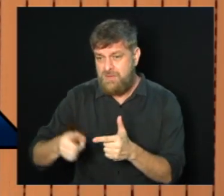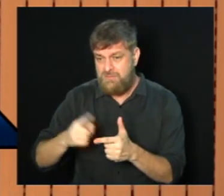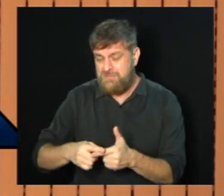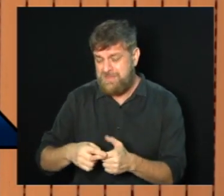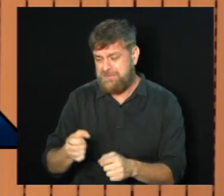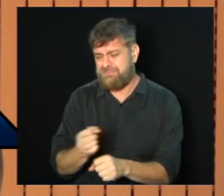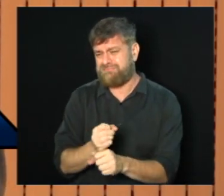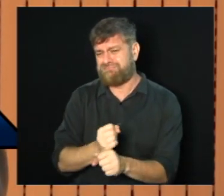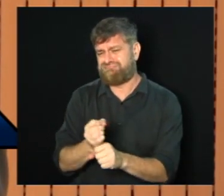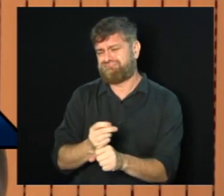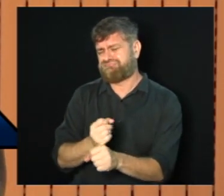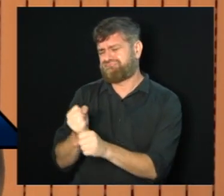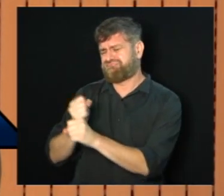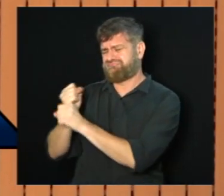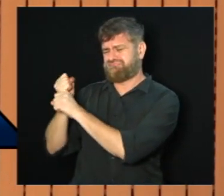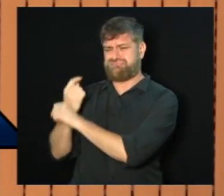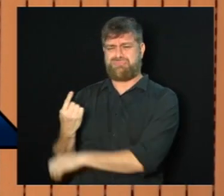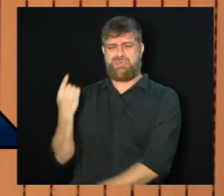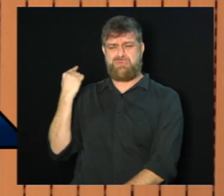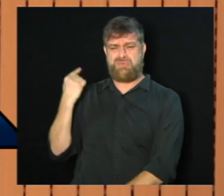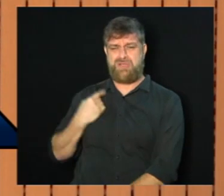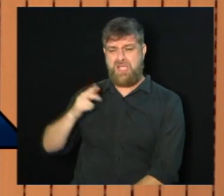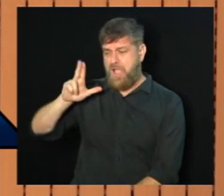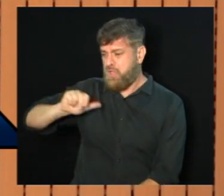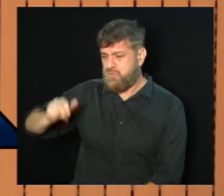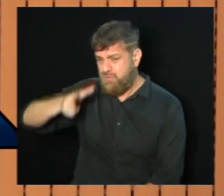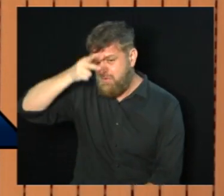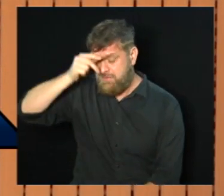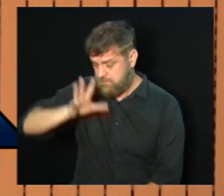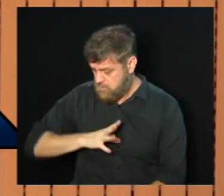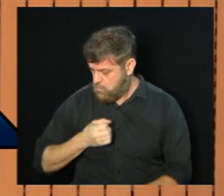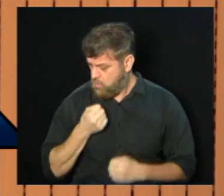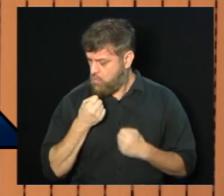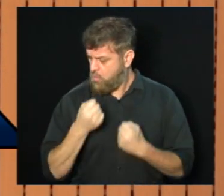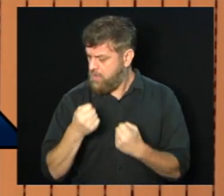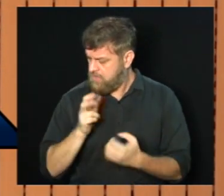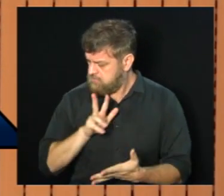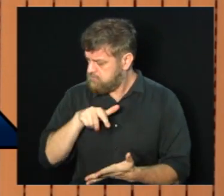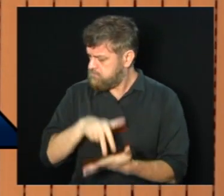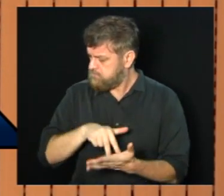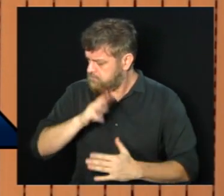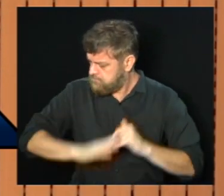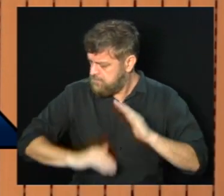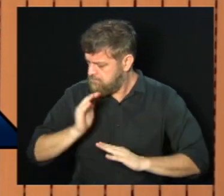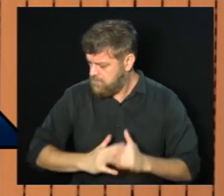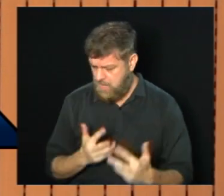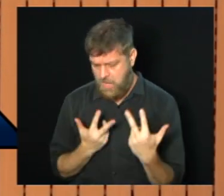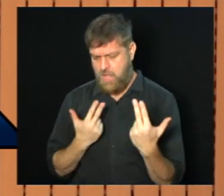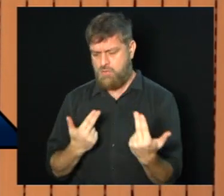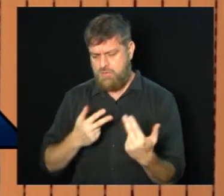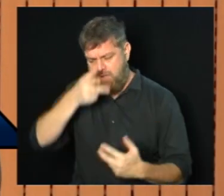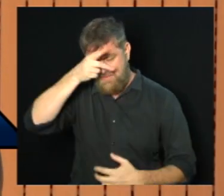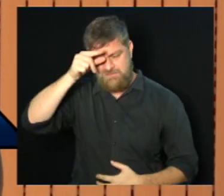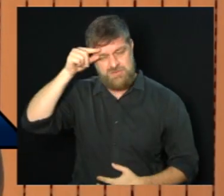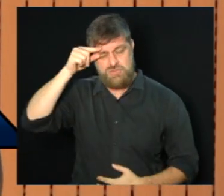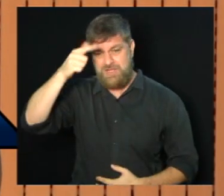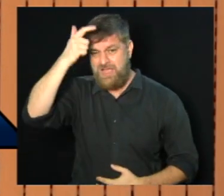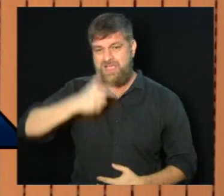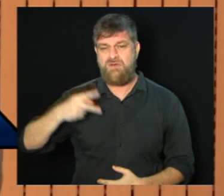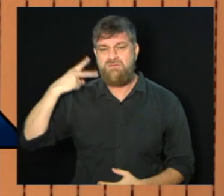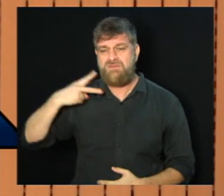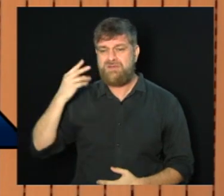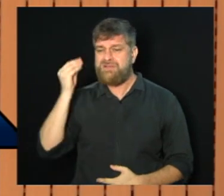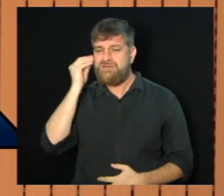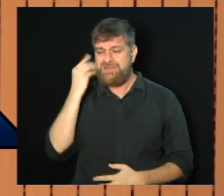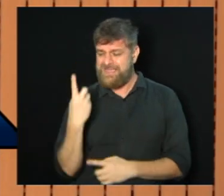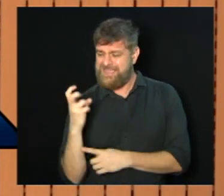crônico, um problema que jamais um prefeito teve a coragem de fazer o que está sendo feito. Eu sou vereador há 15